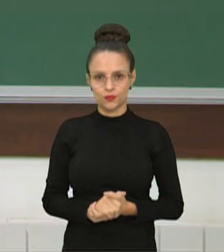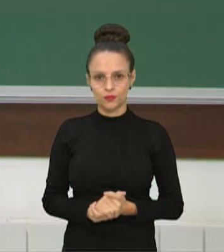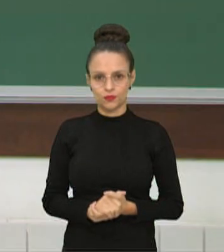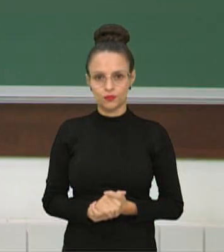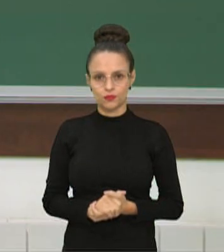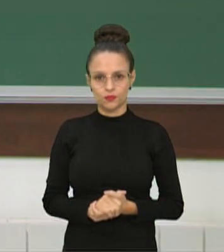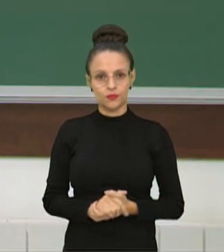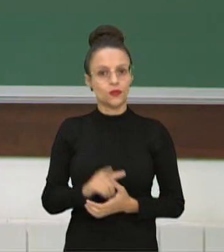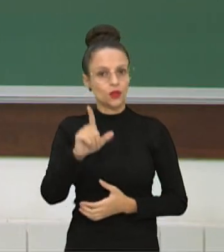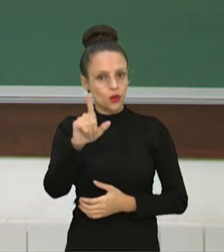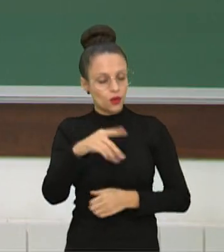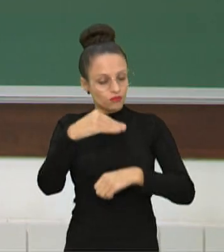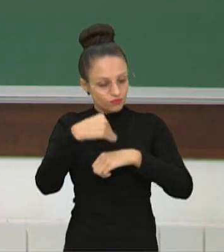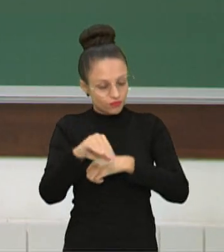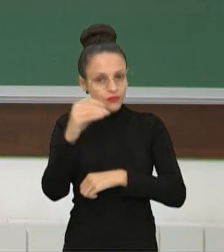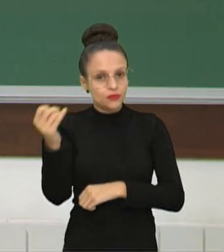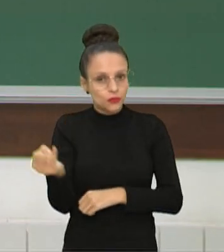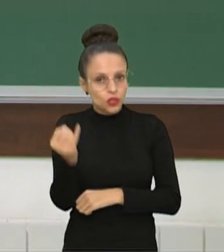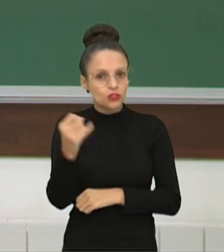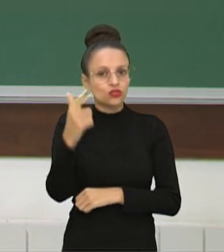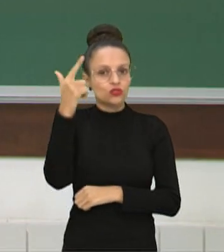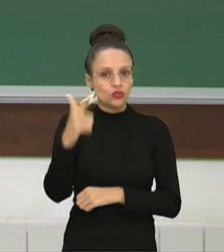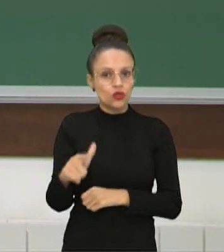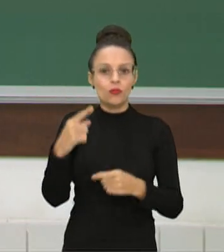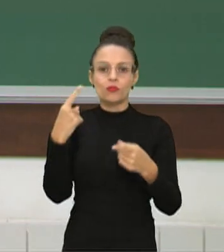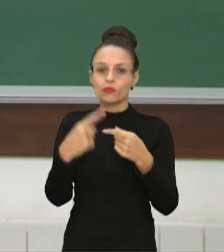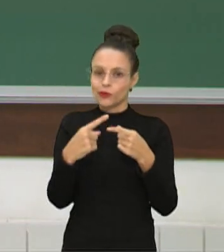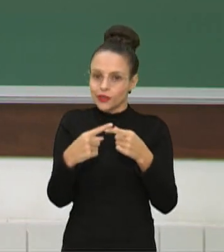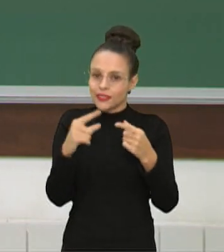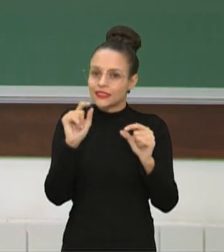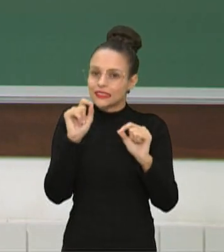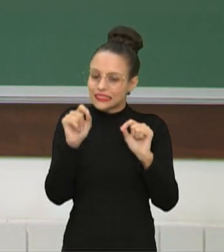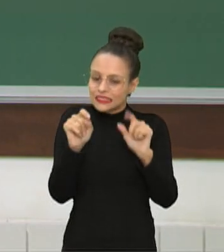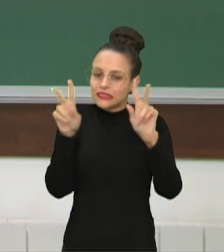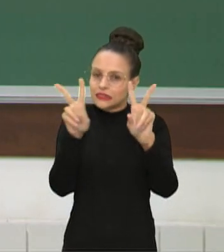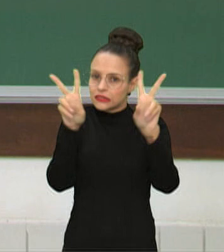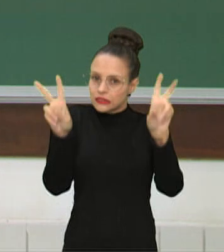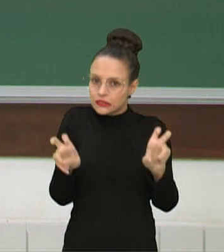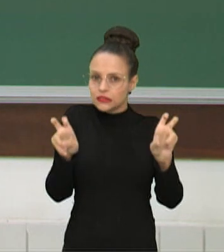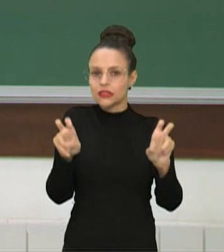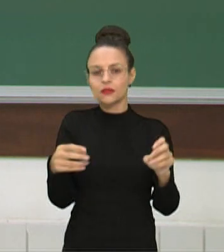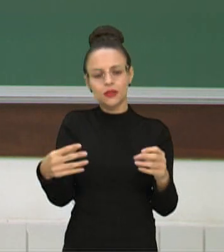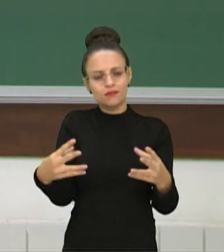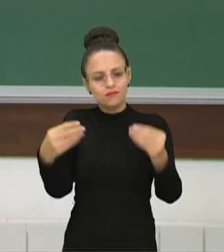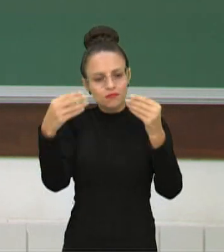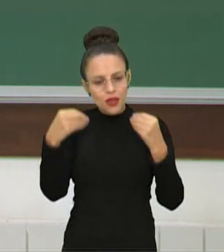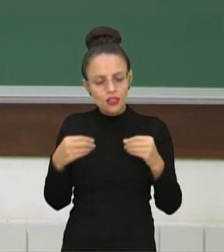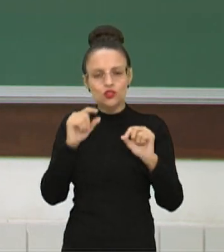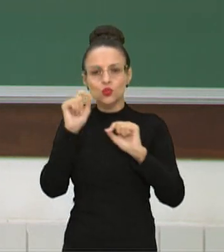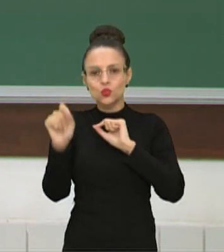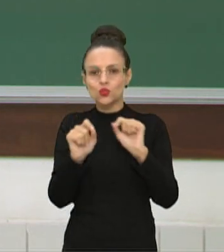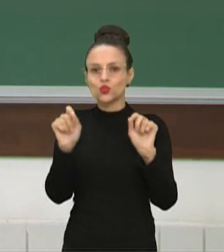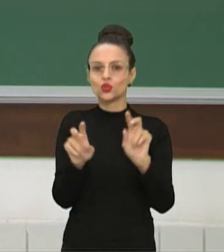Vamos lá, fazer uma ressalva de novo, porque isso mexe com muitas questões aí